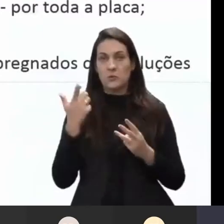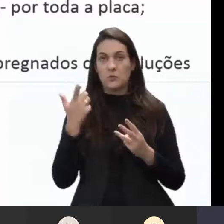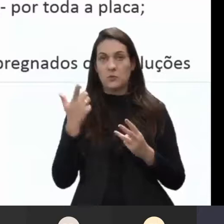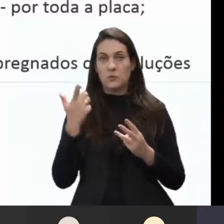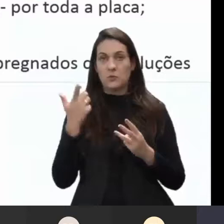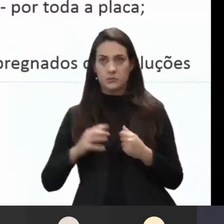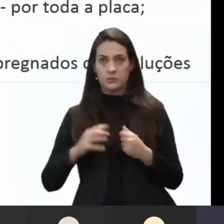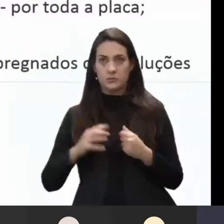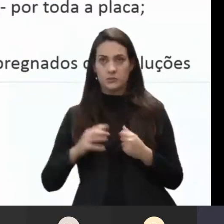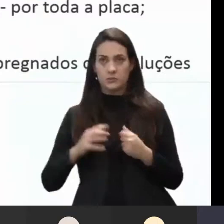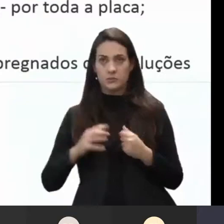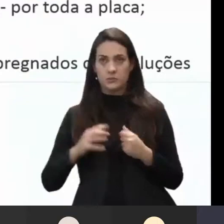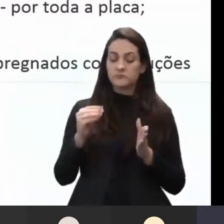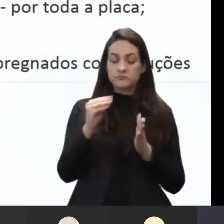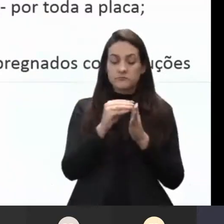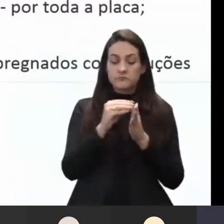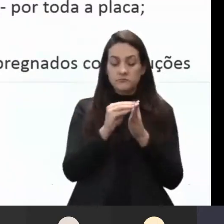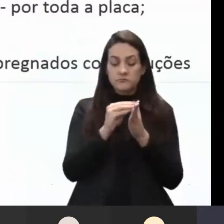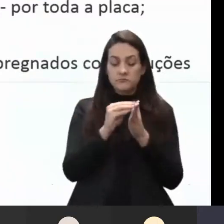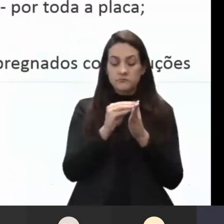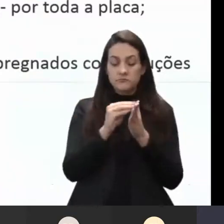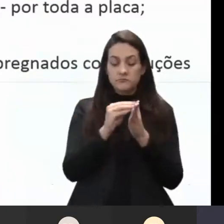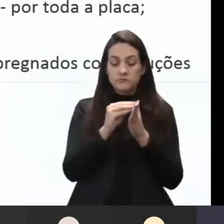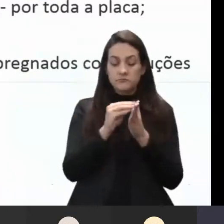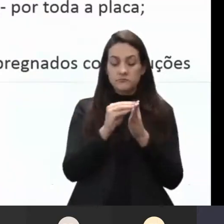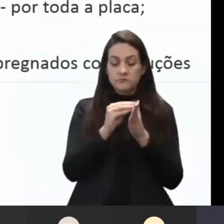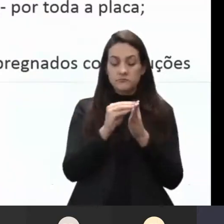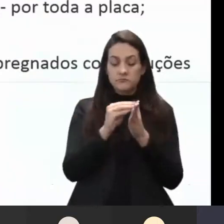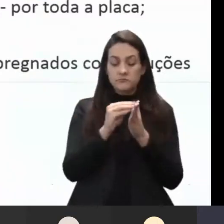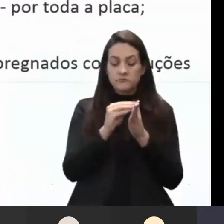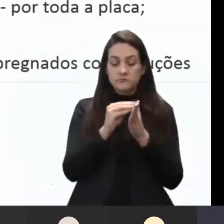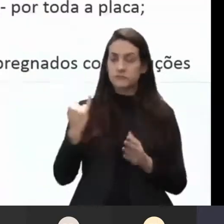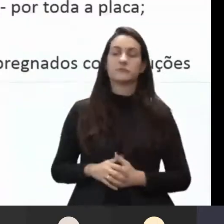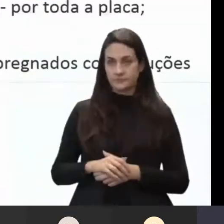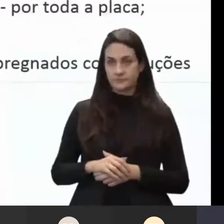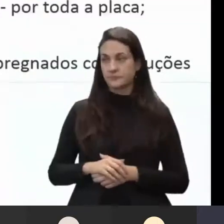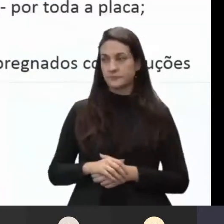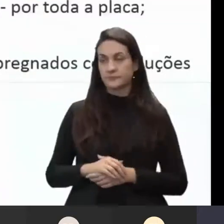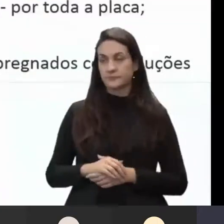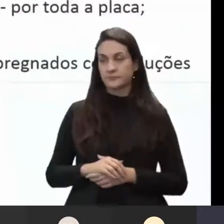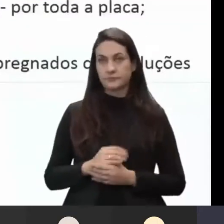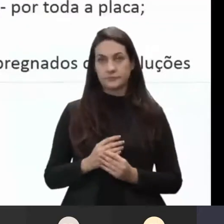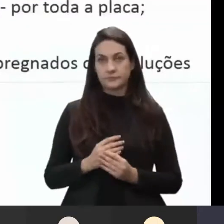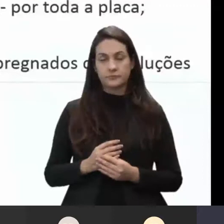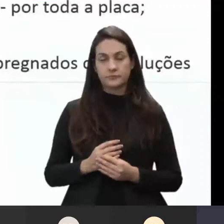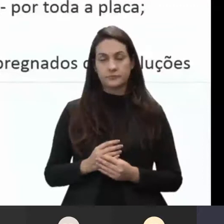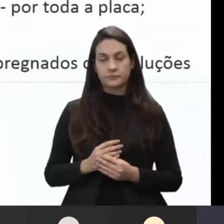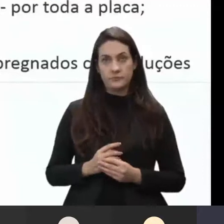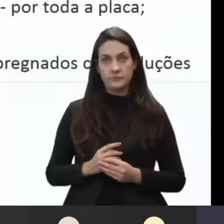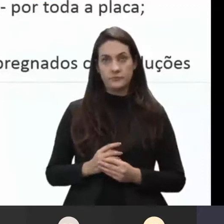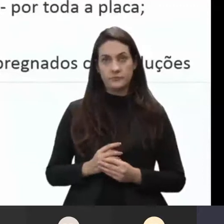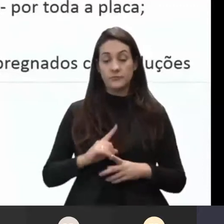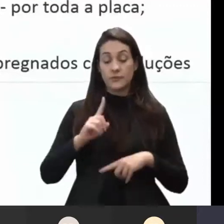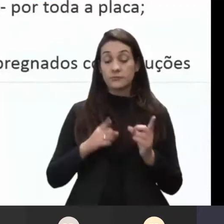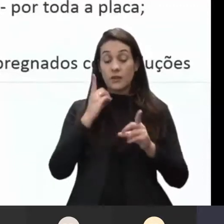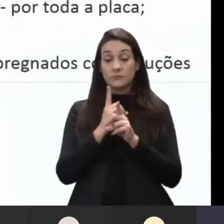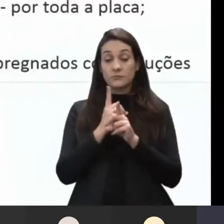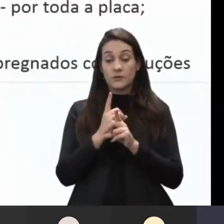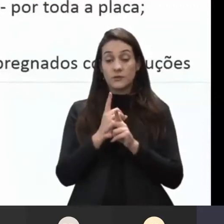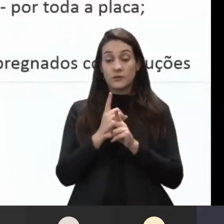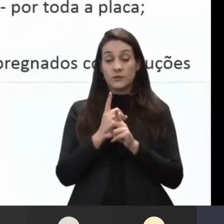o álcool iodado, a clorexidina alcoólica. Então, é muito importante você realizar essa anotação para, na hora de interpretar os